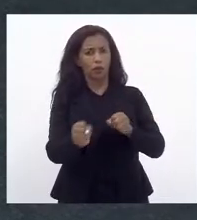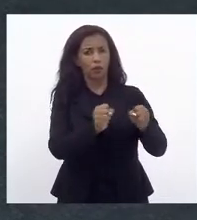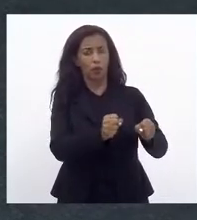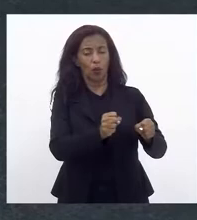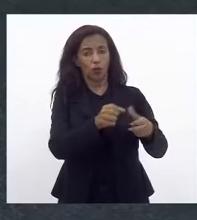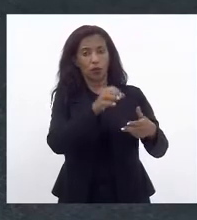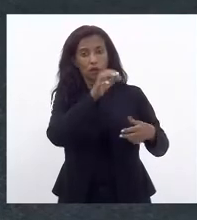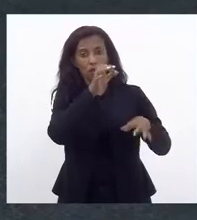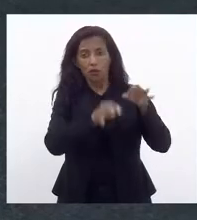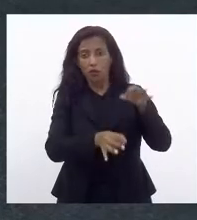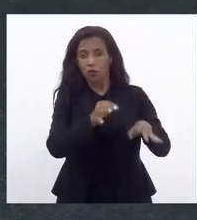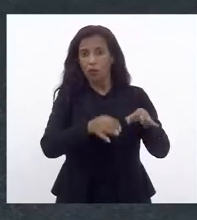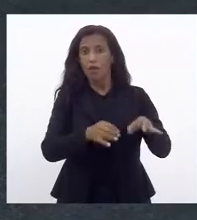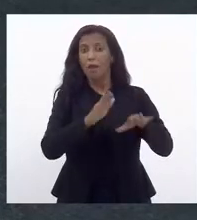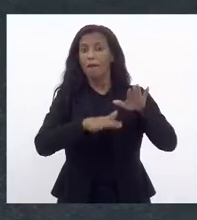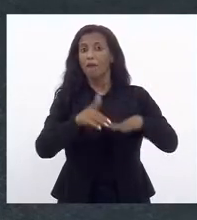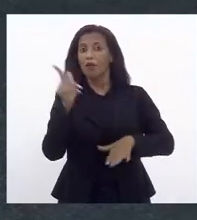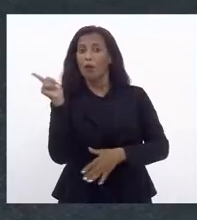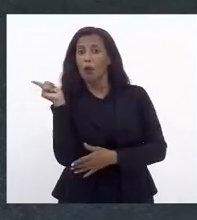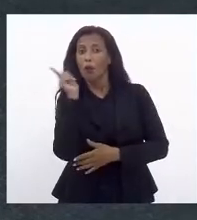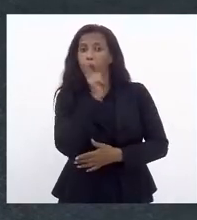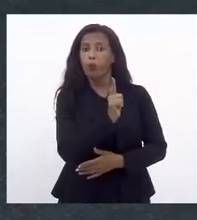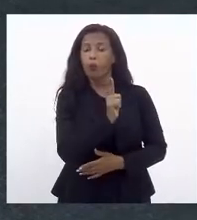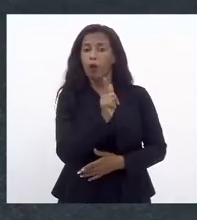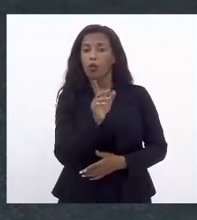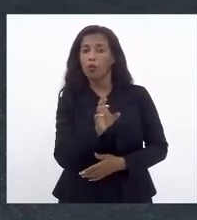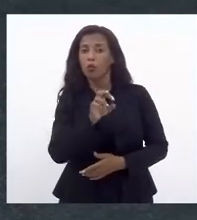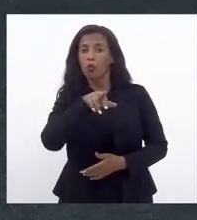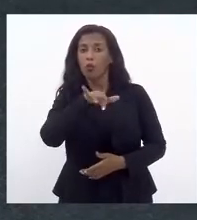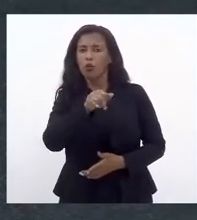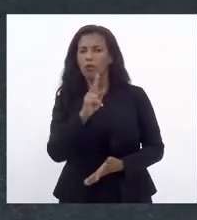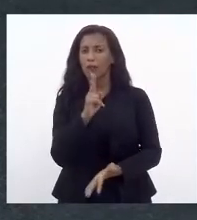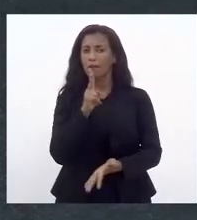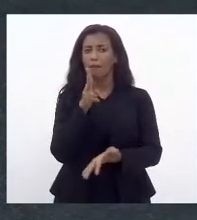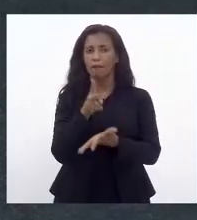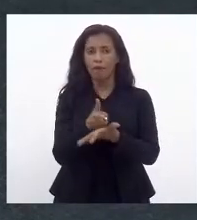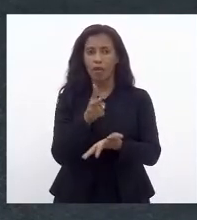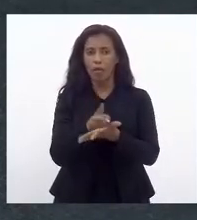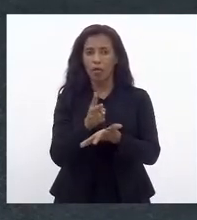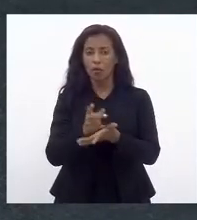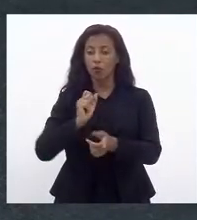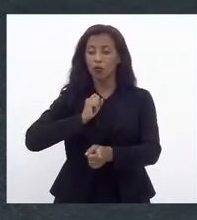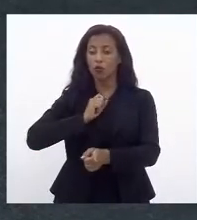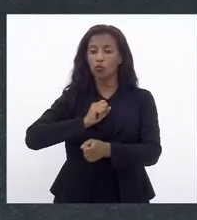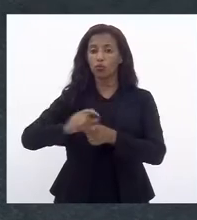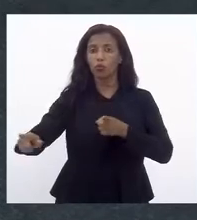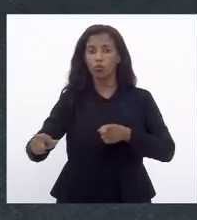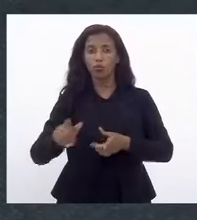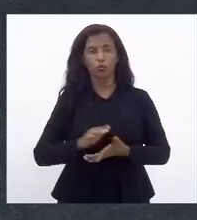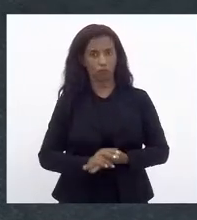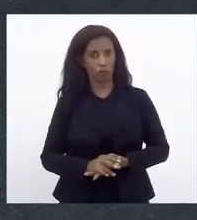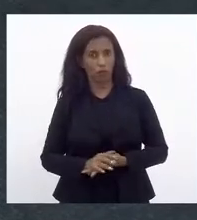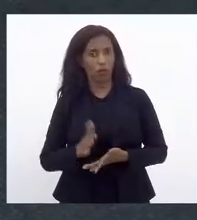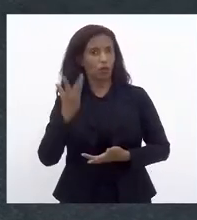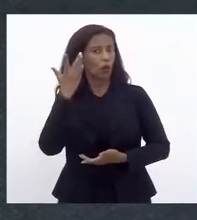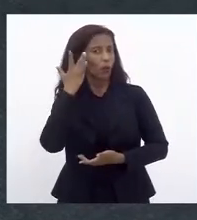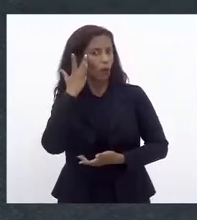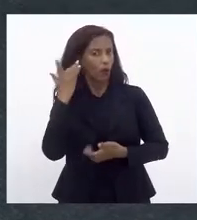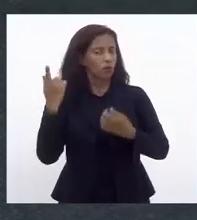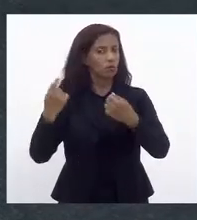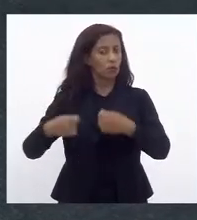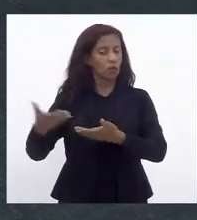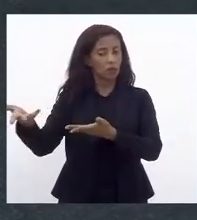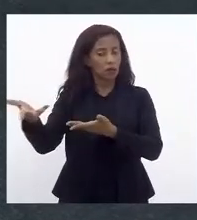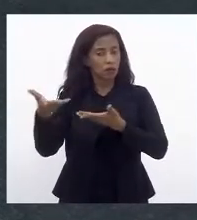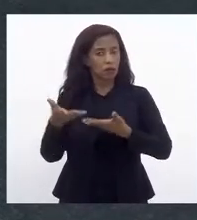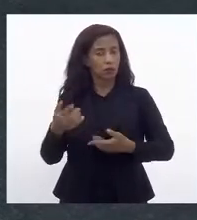e mesmo tendo ganho no Conselho, mesmo assim, eles foram excluídos. Então, eu acho que nós deveríamos